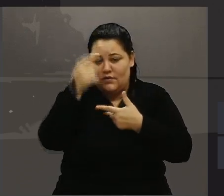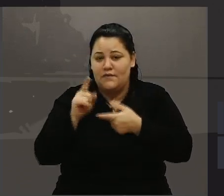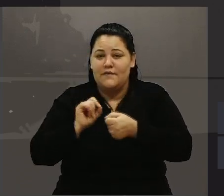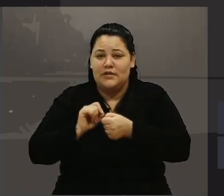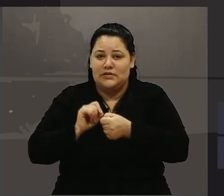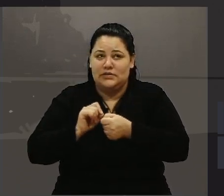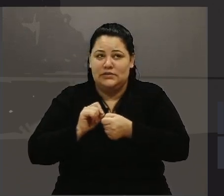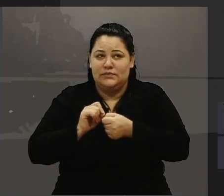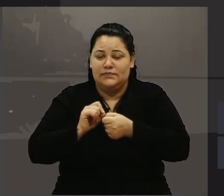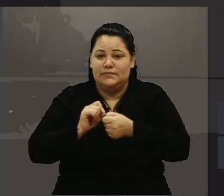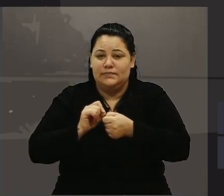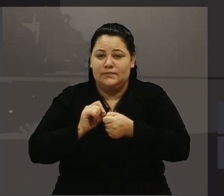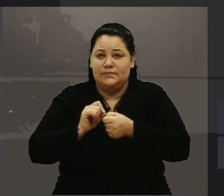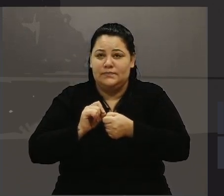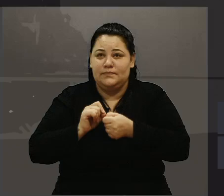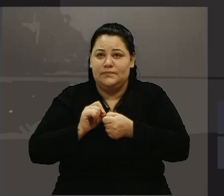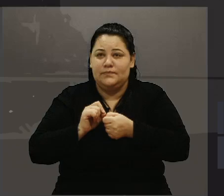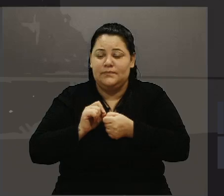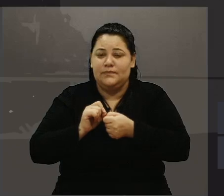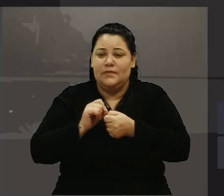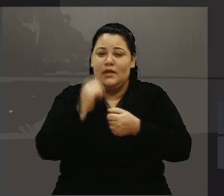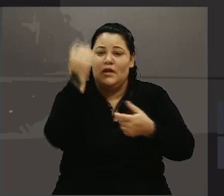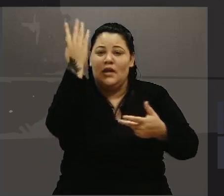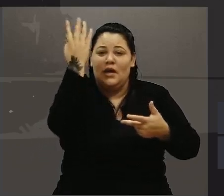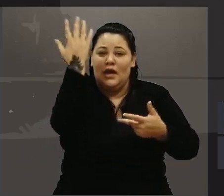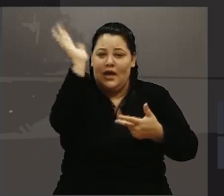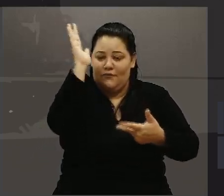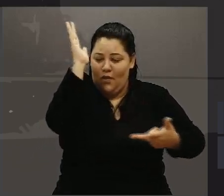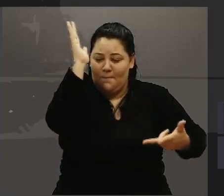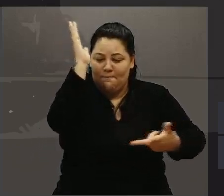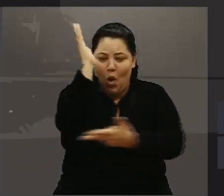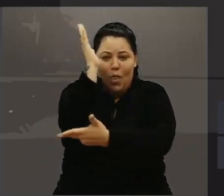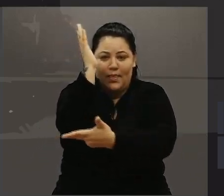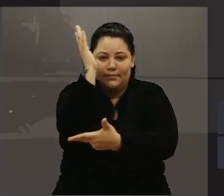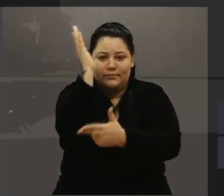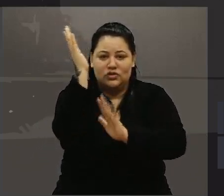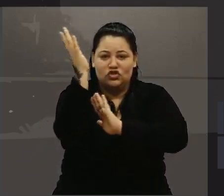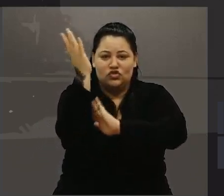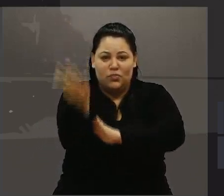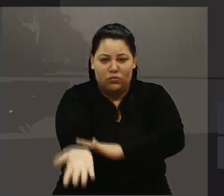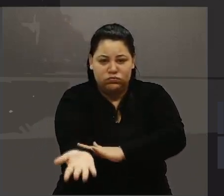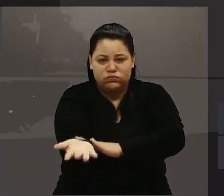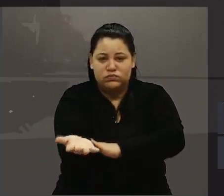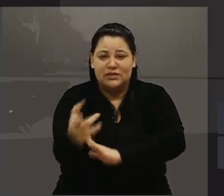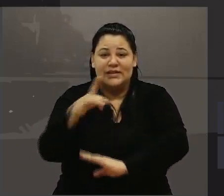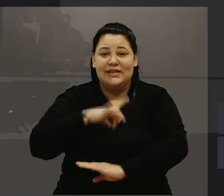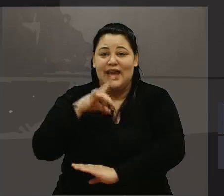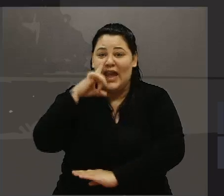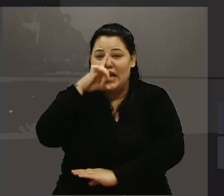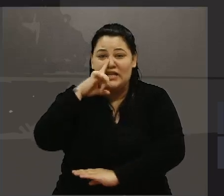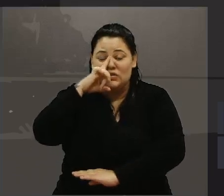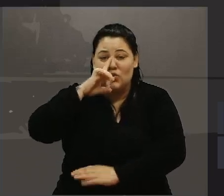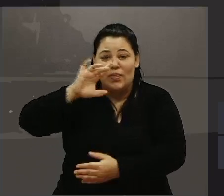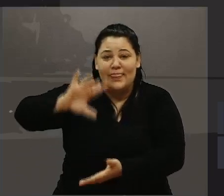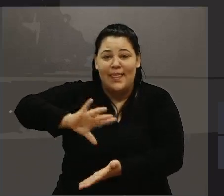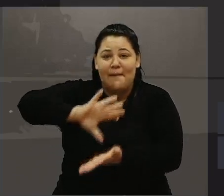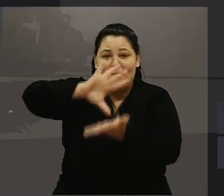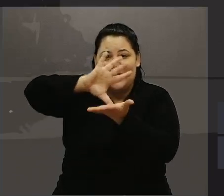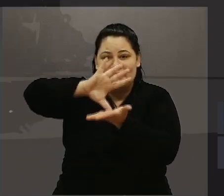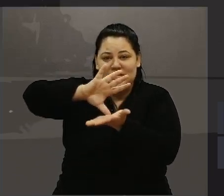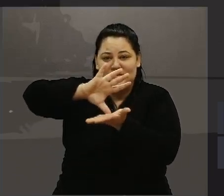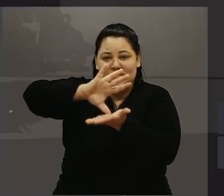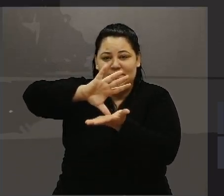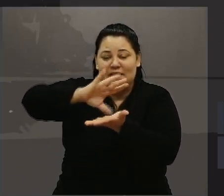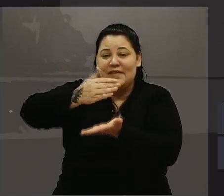feito a poda ou a derrubada de uma árvore que oferece risco na praça em frente ao portão da minha casa,